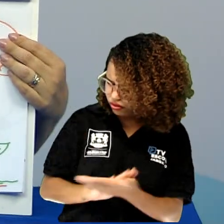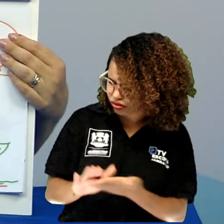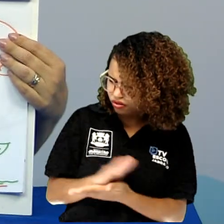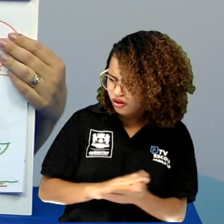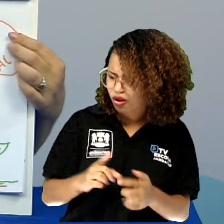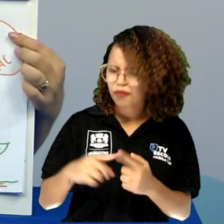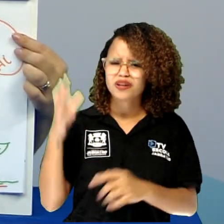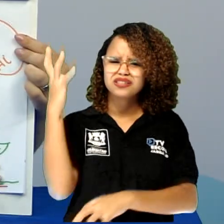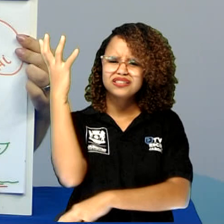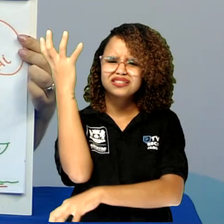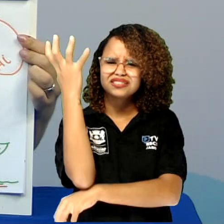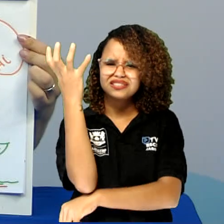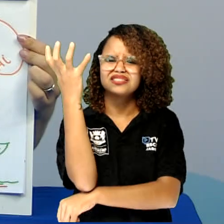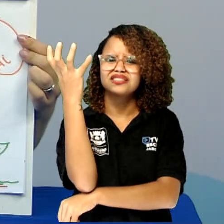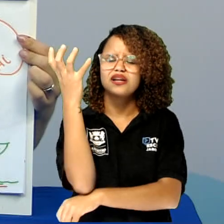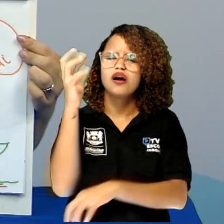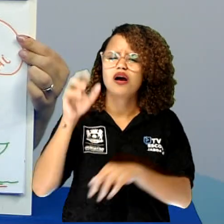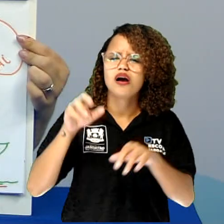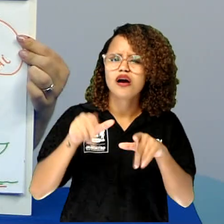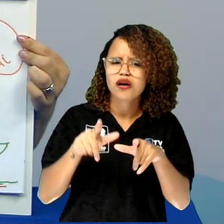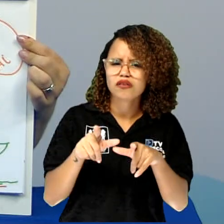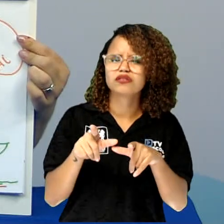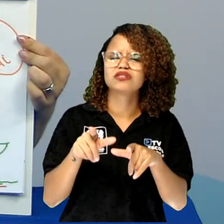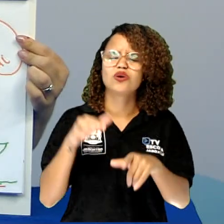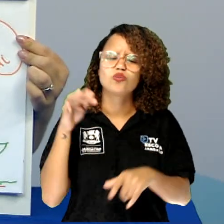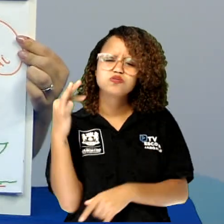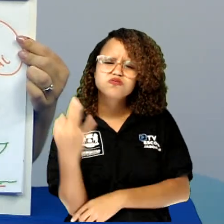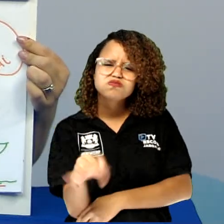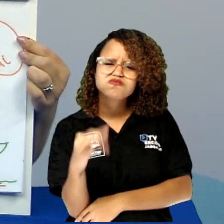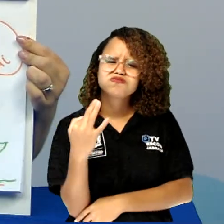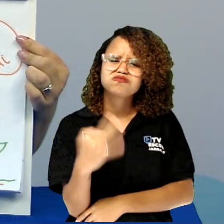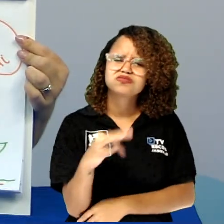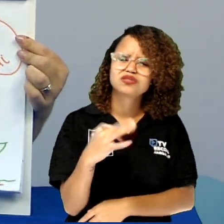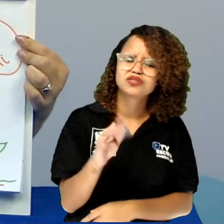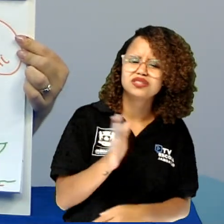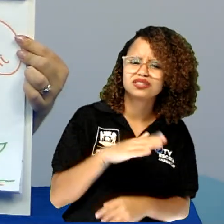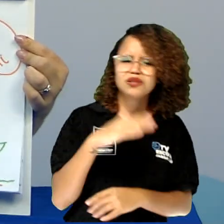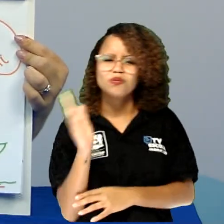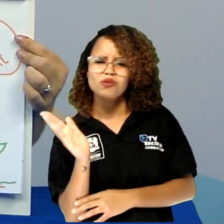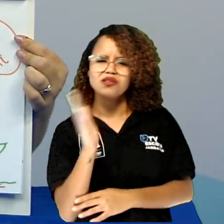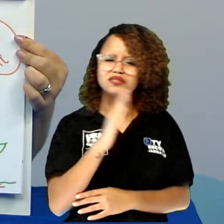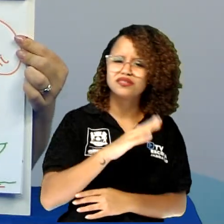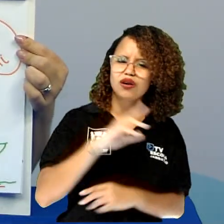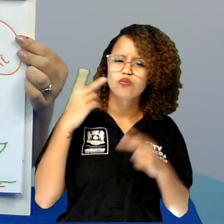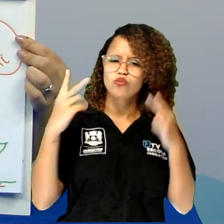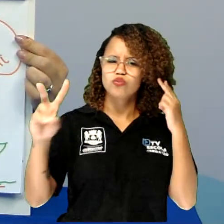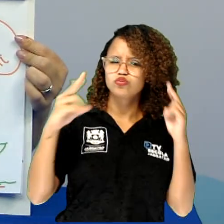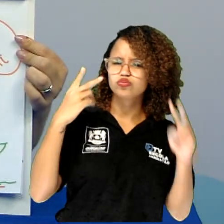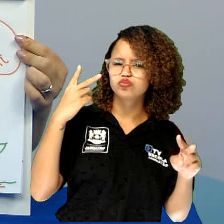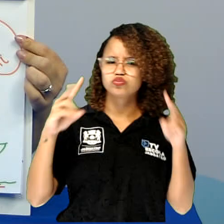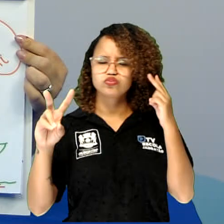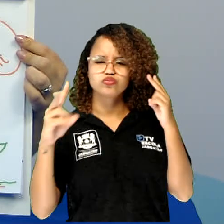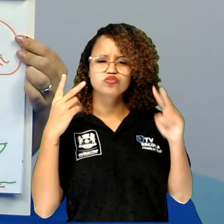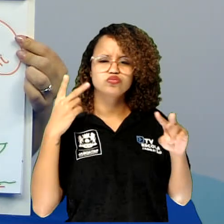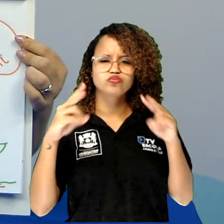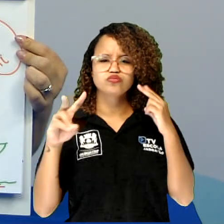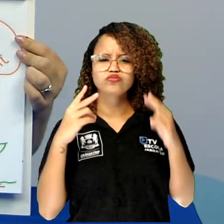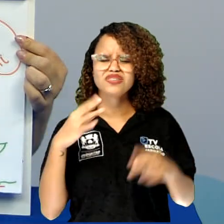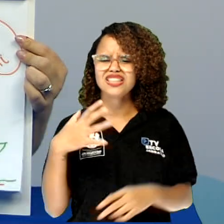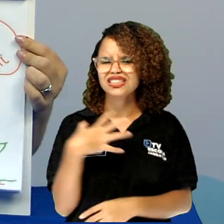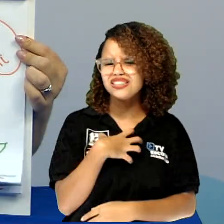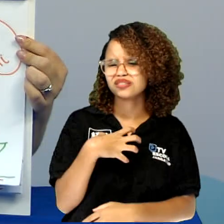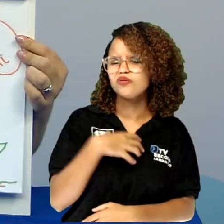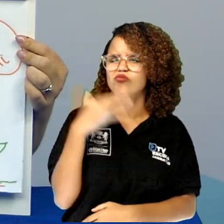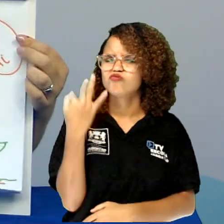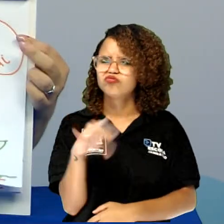estava ficando diferente. Doía quando ela se balançava, quando o vento balançava para lá e para cá, ela sentia uma